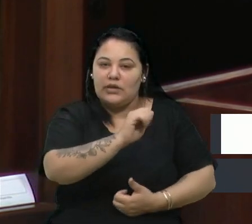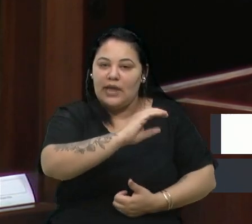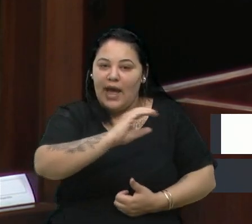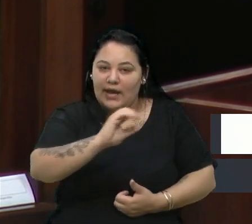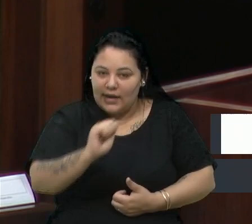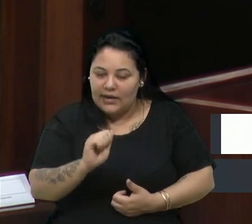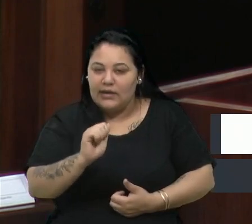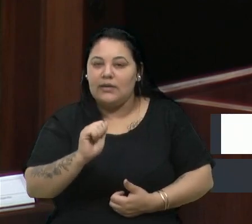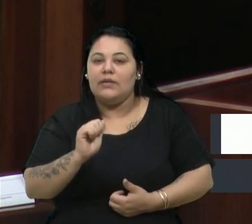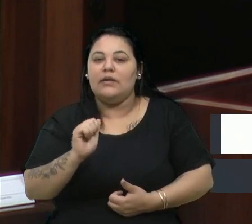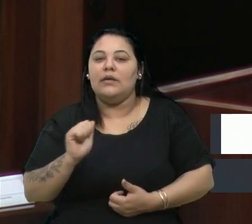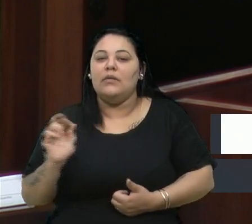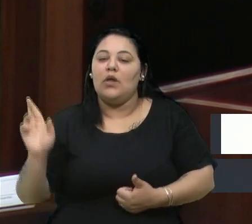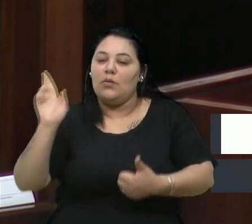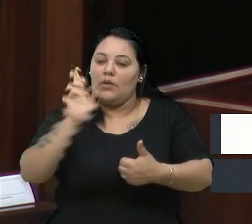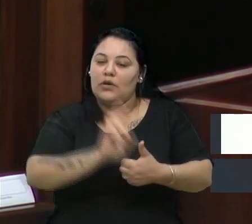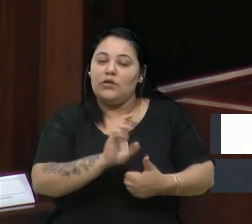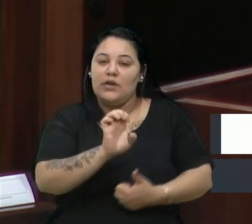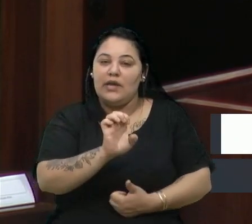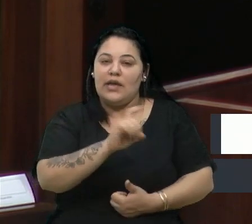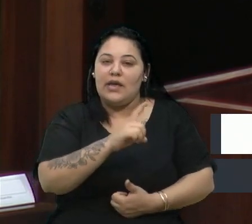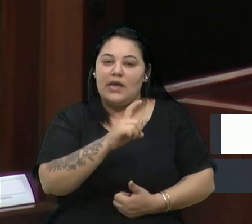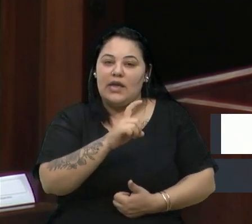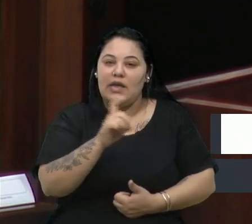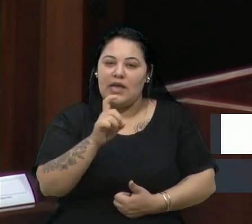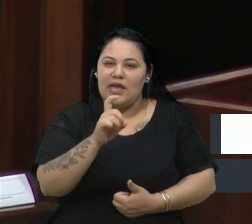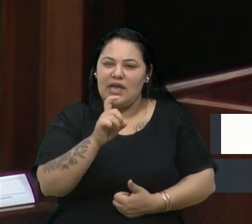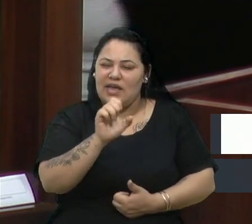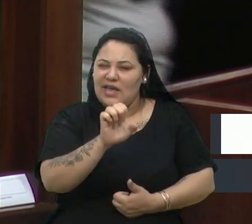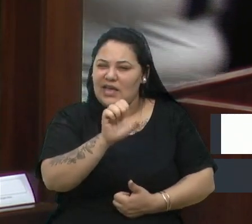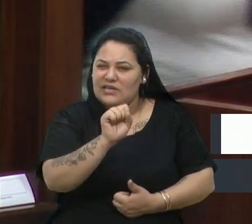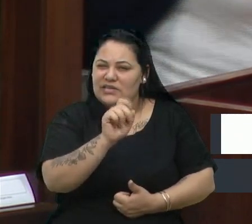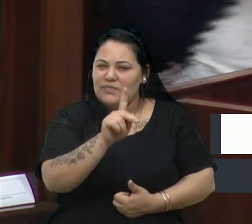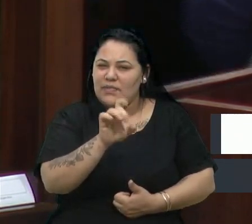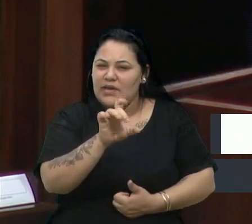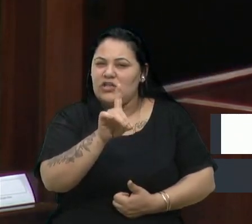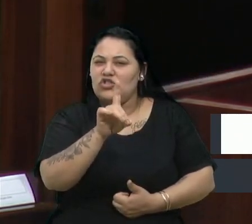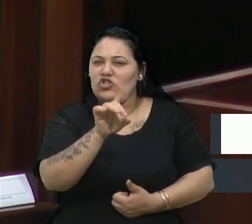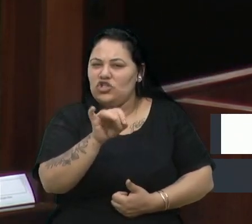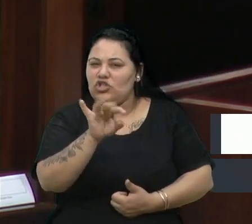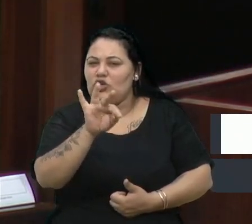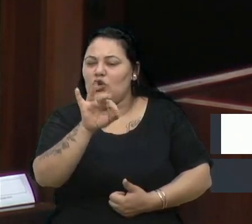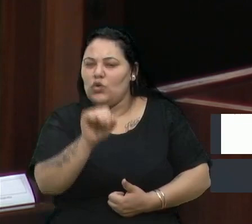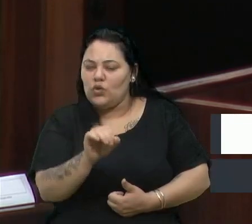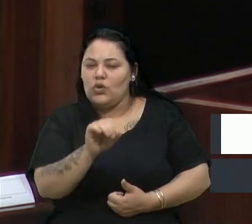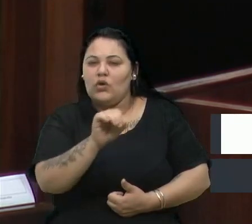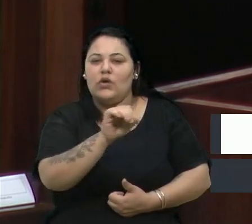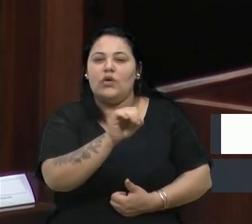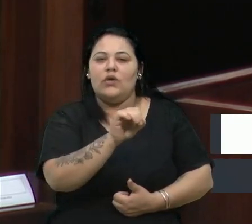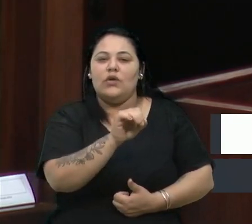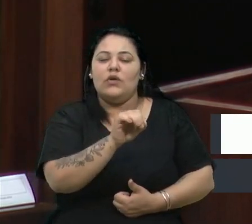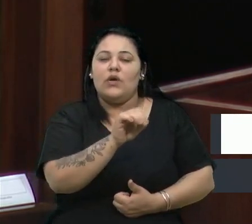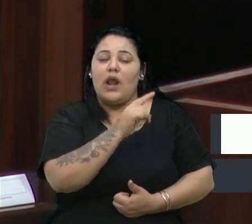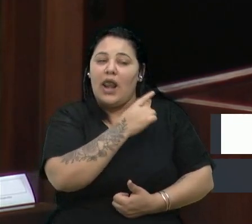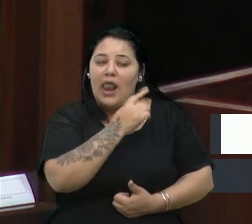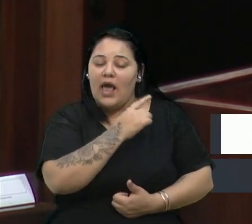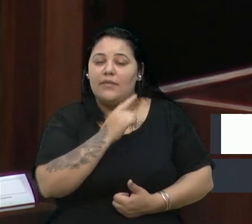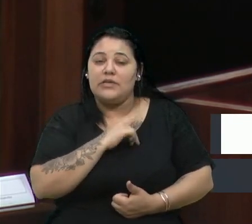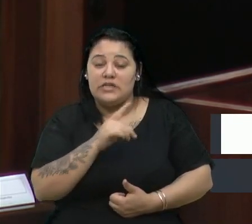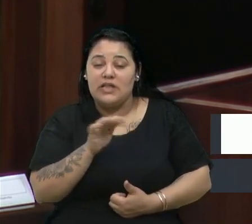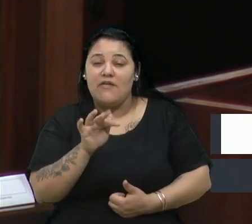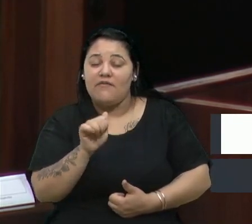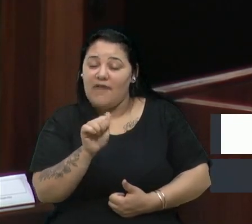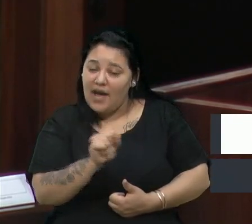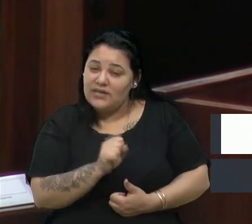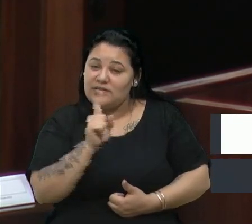FAS, pelo secretário Dornelles, pela equipe técnica e pela presidente da FAS. Isso é muito